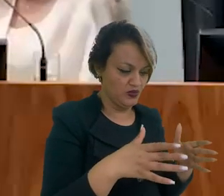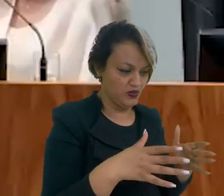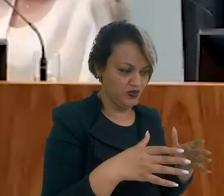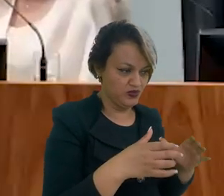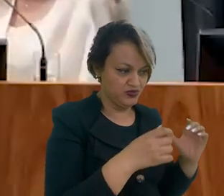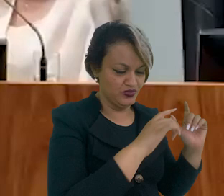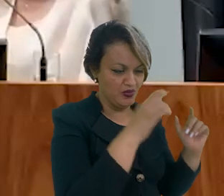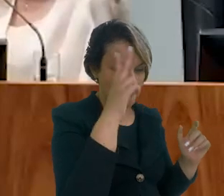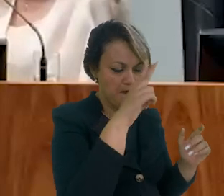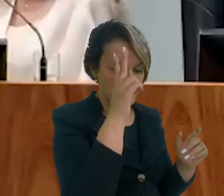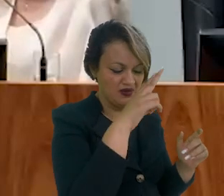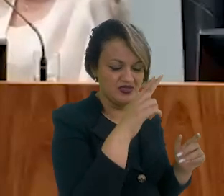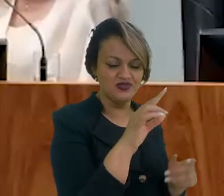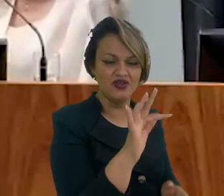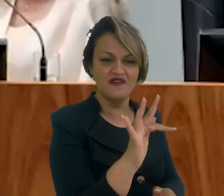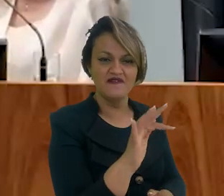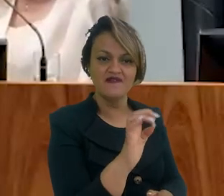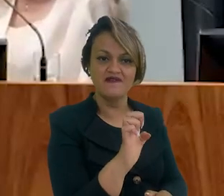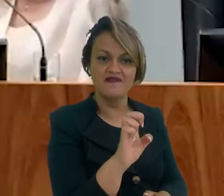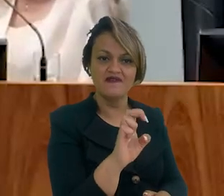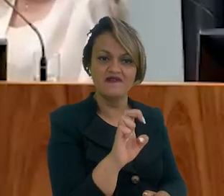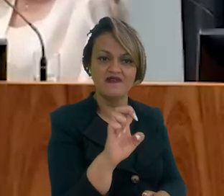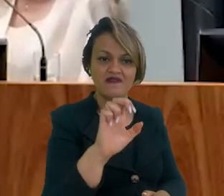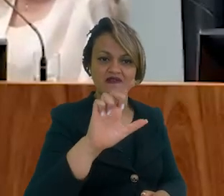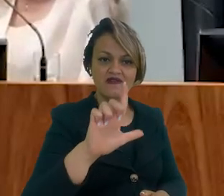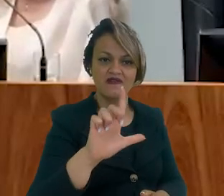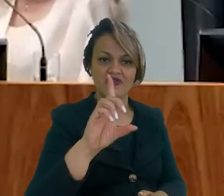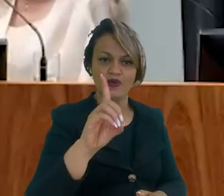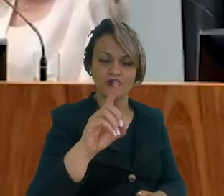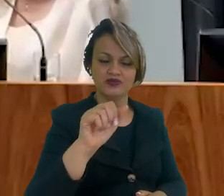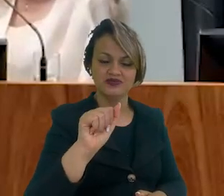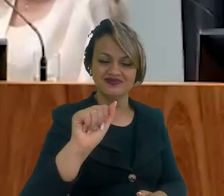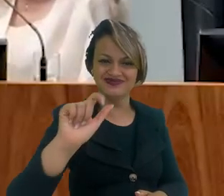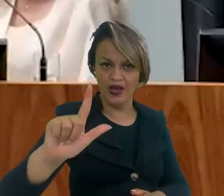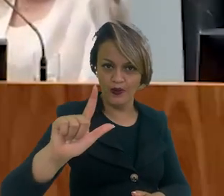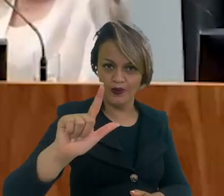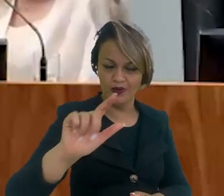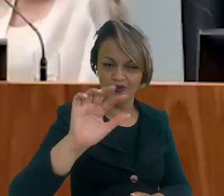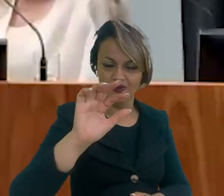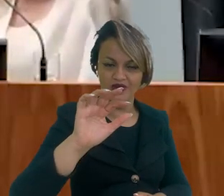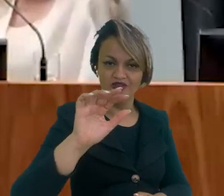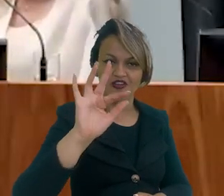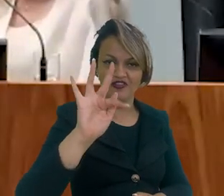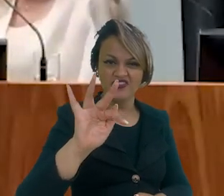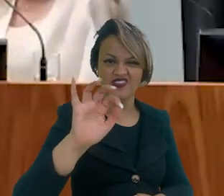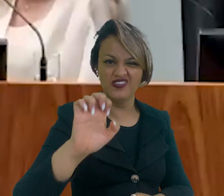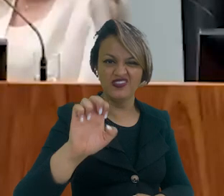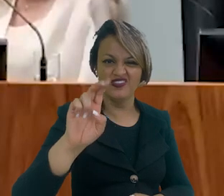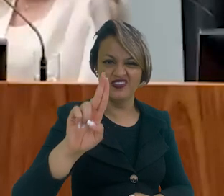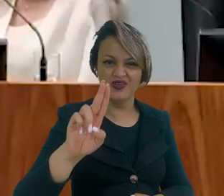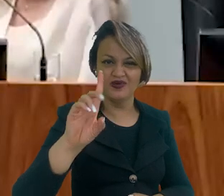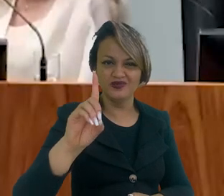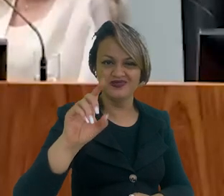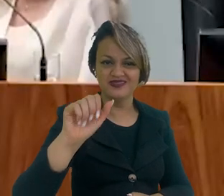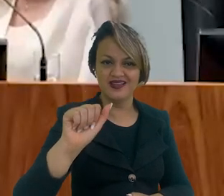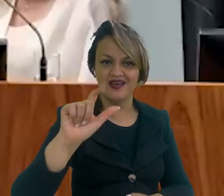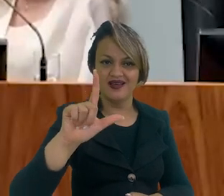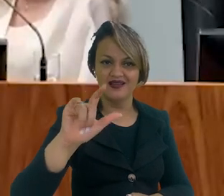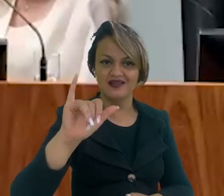passagem do mundo feudal o mundo do contrato né do status ao contrato quer dizer no mundo feudal né